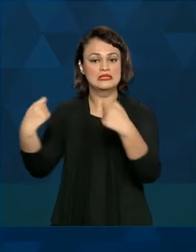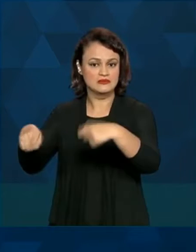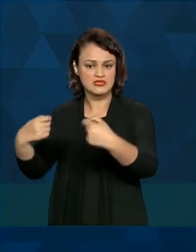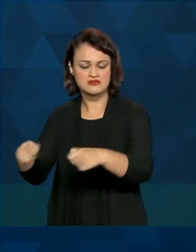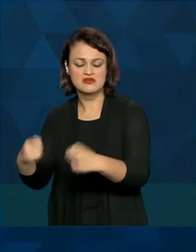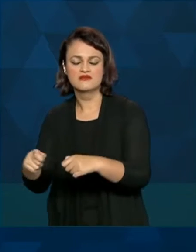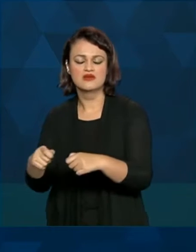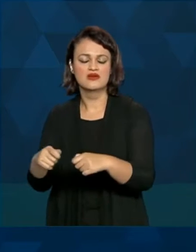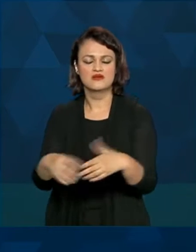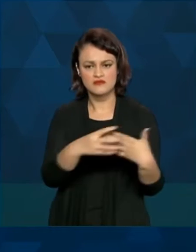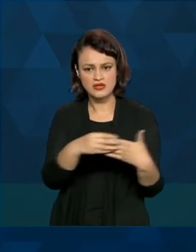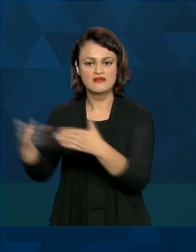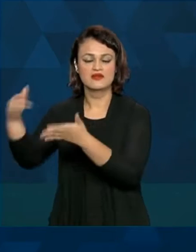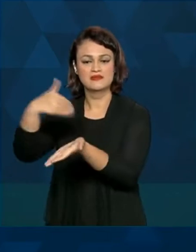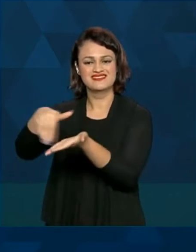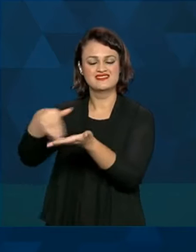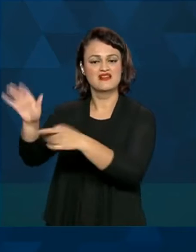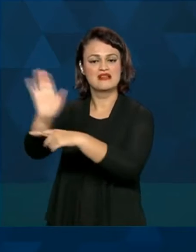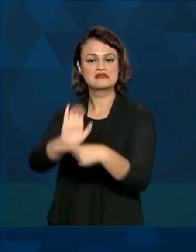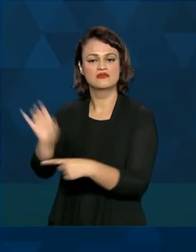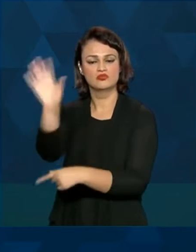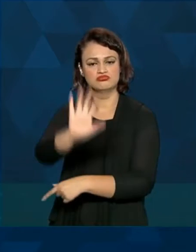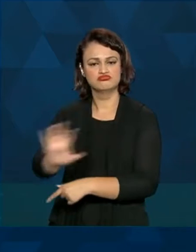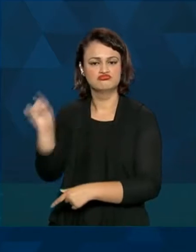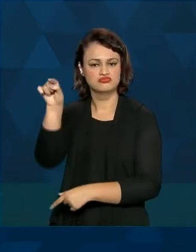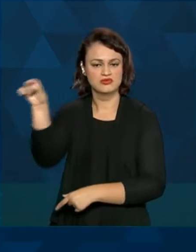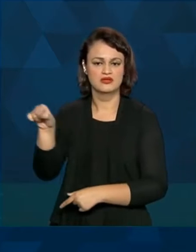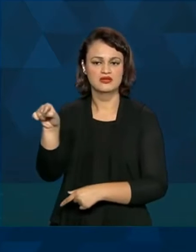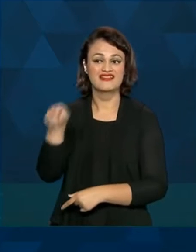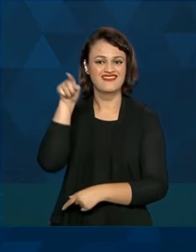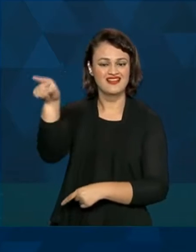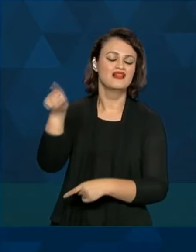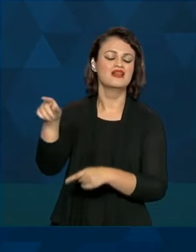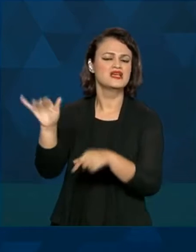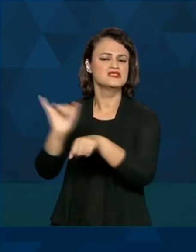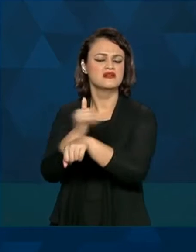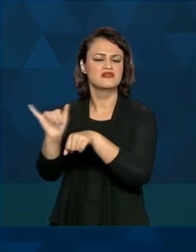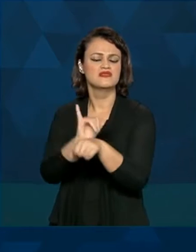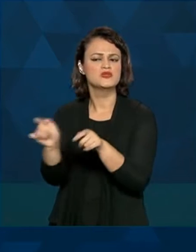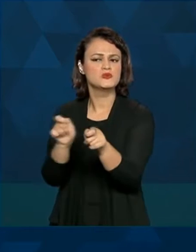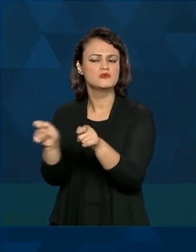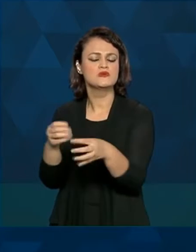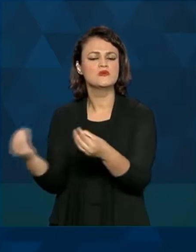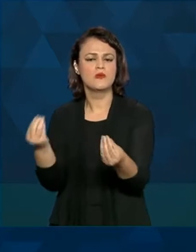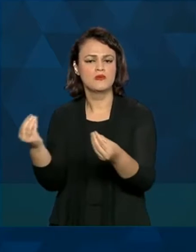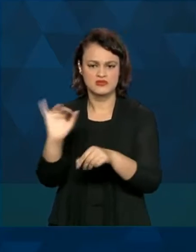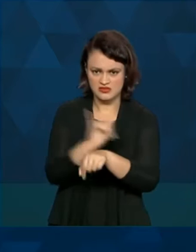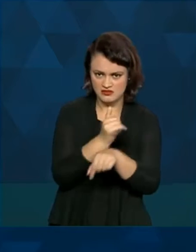e foram entregues às secretarias estaduais de saúde, que, de acordo com os planos de contingência